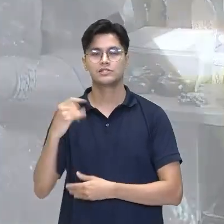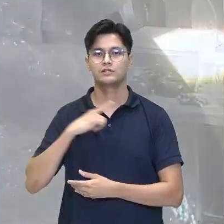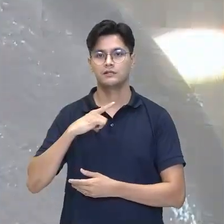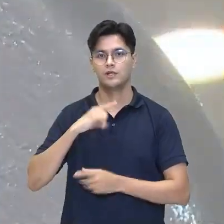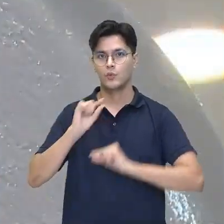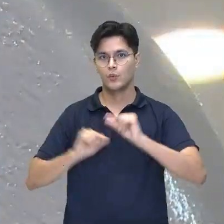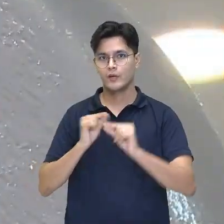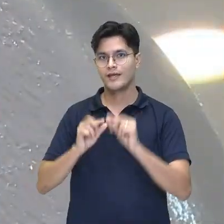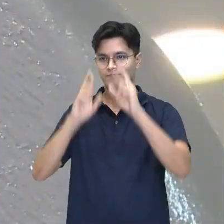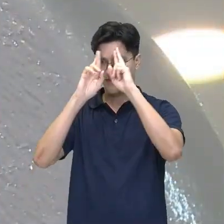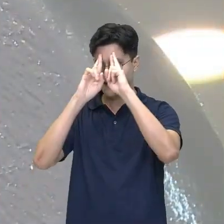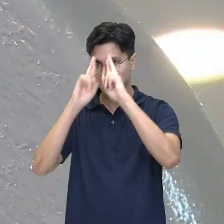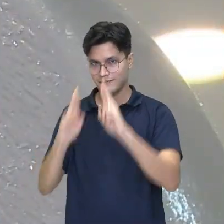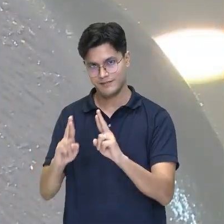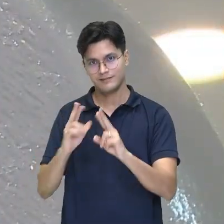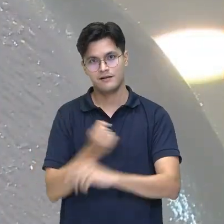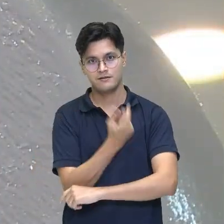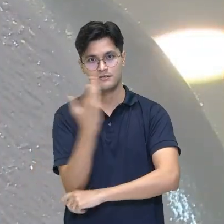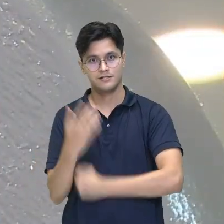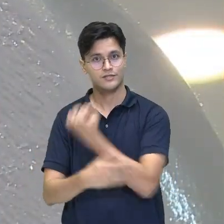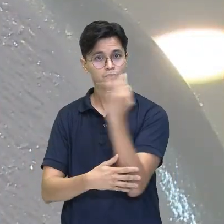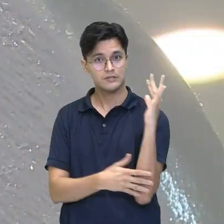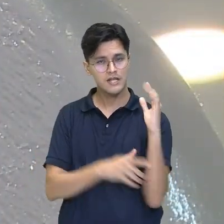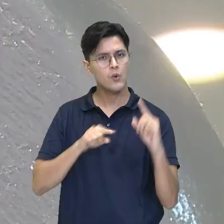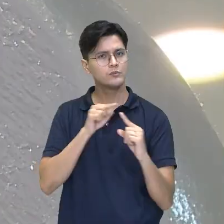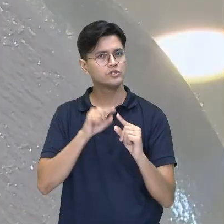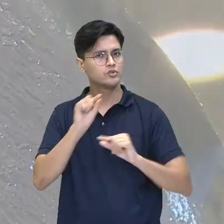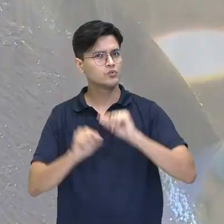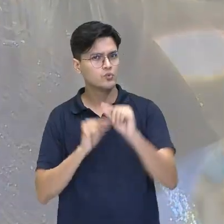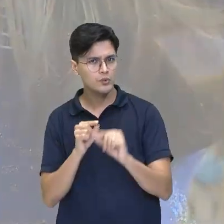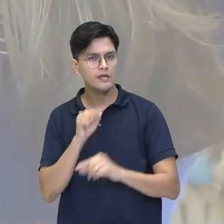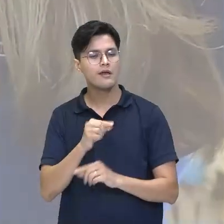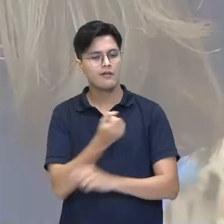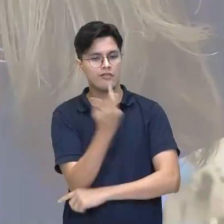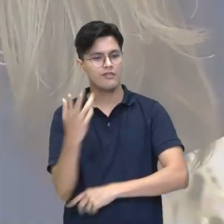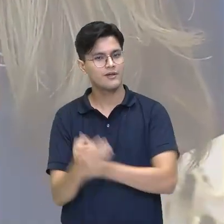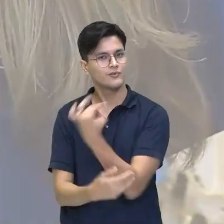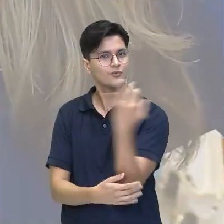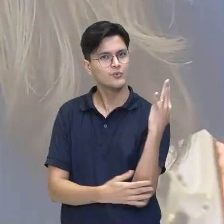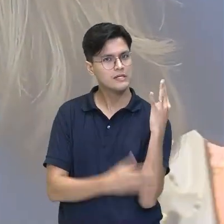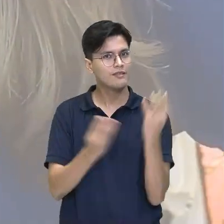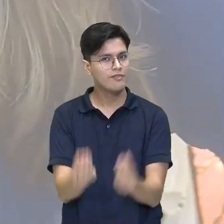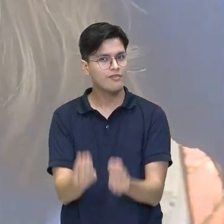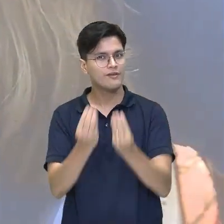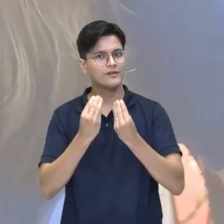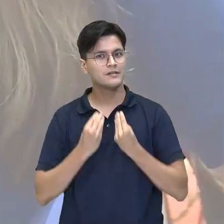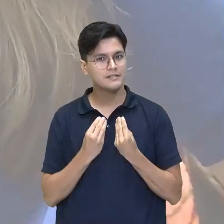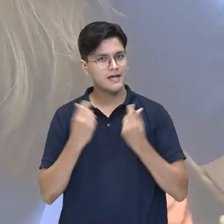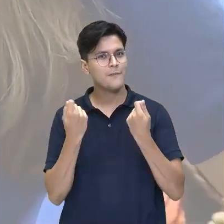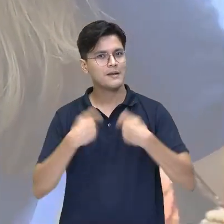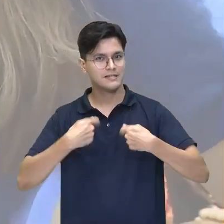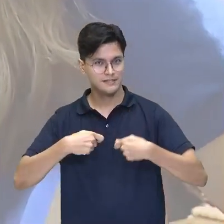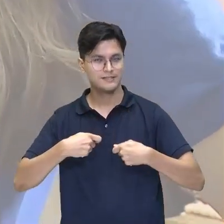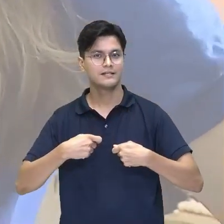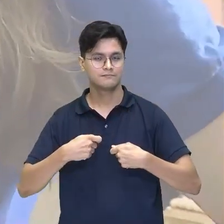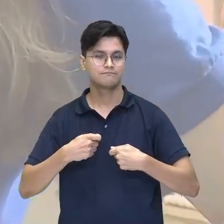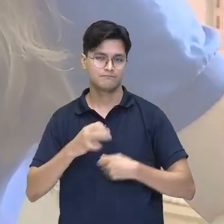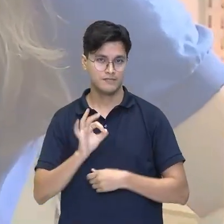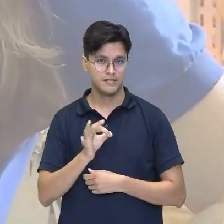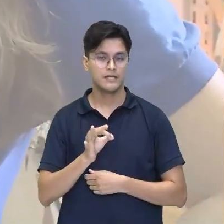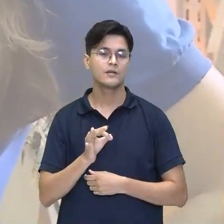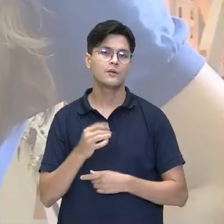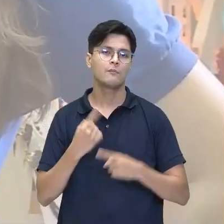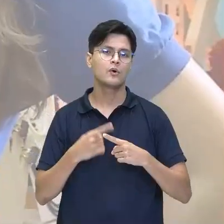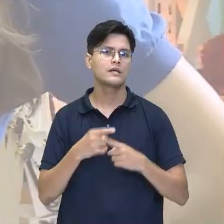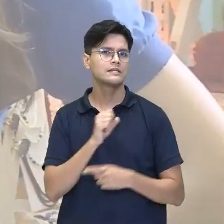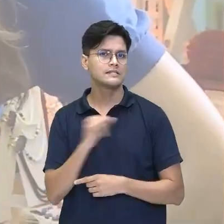respeito pela natureza para que ela possa te dar cada vez mais aquilo que você precisa. Porque se você